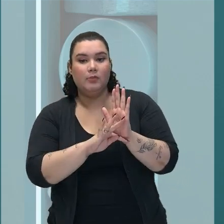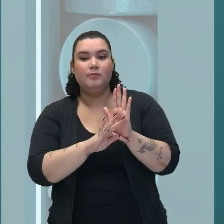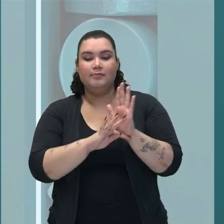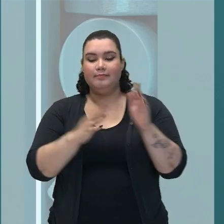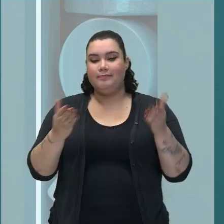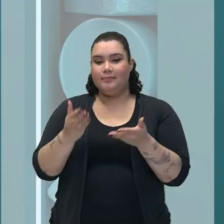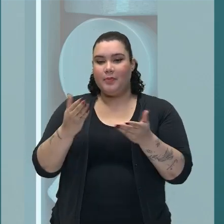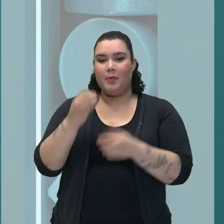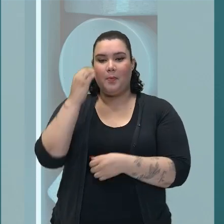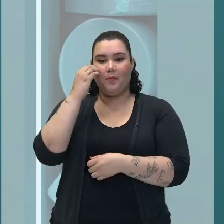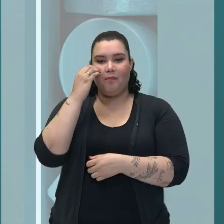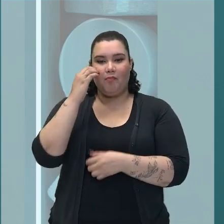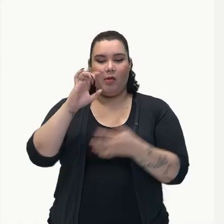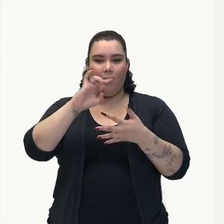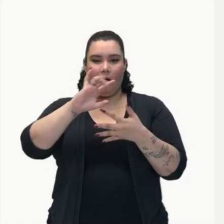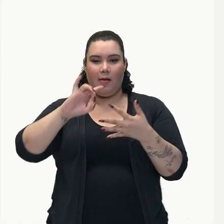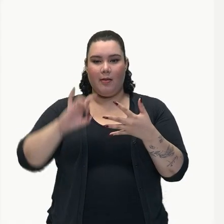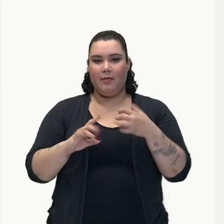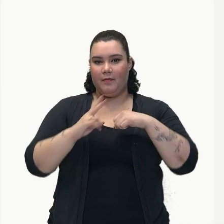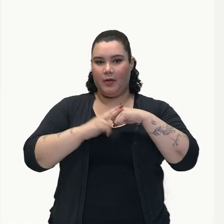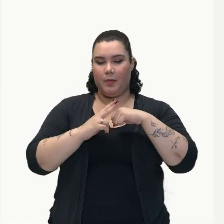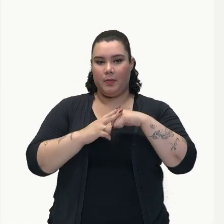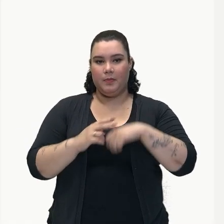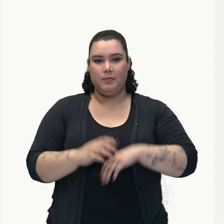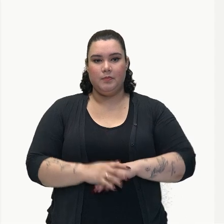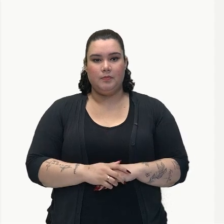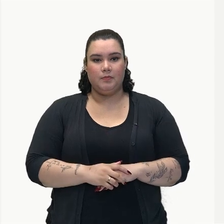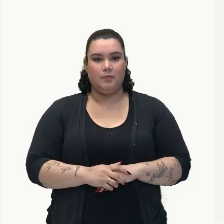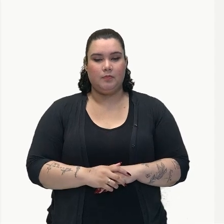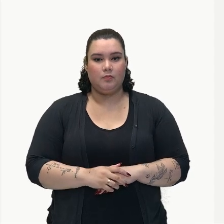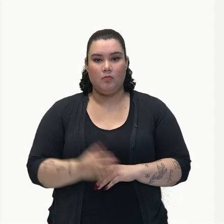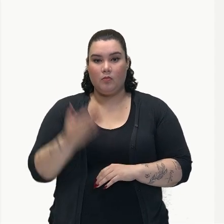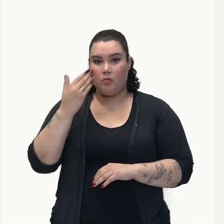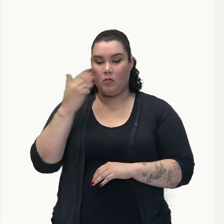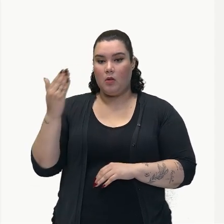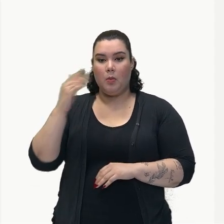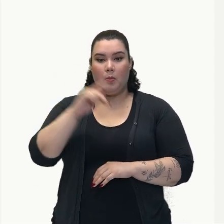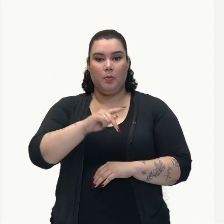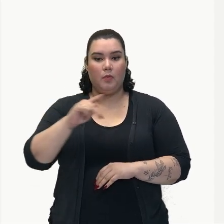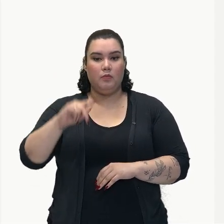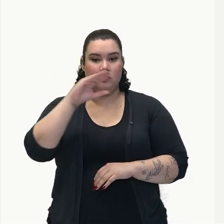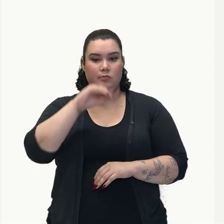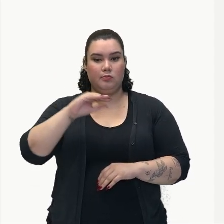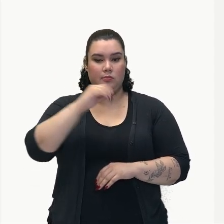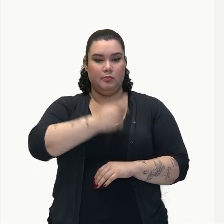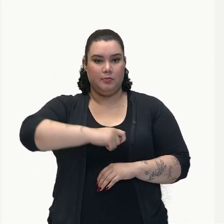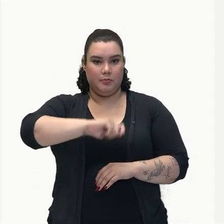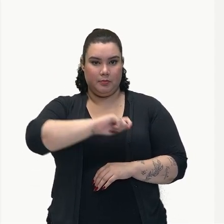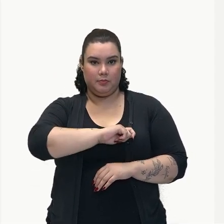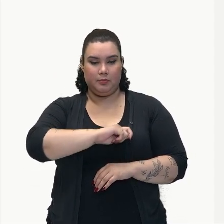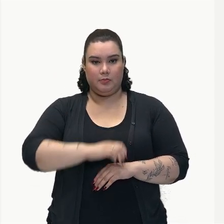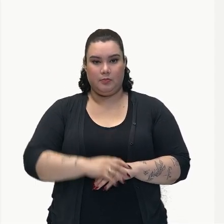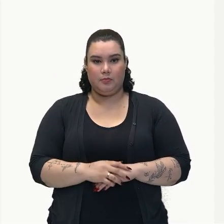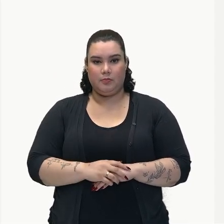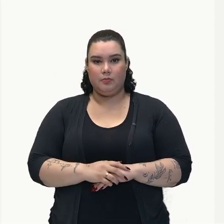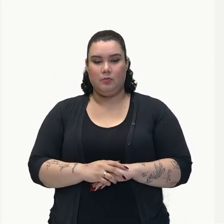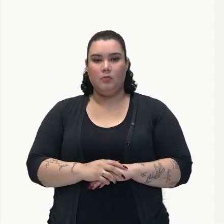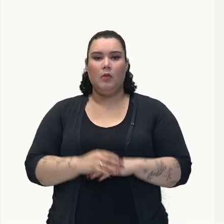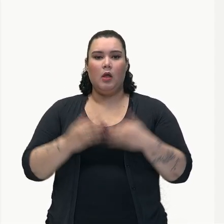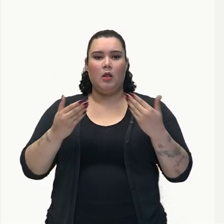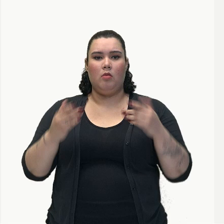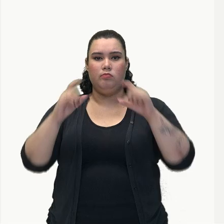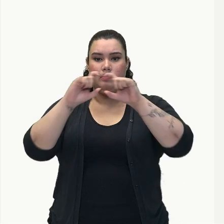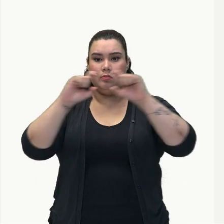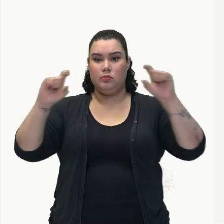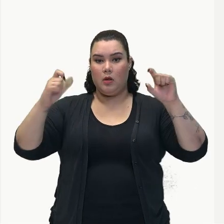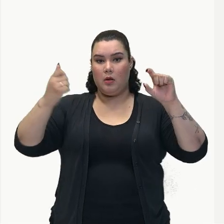ver cada verbo. Vamos comigo. Quão maravilhosos eram aqueles tempos. Aqui é o título, né?